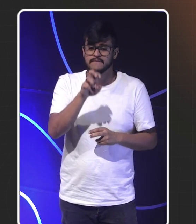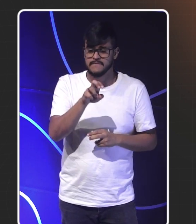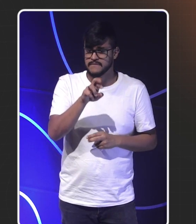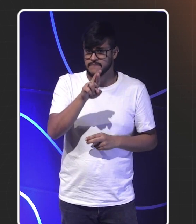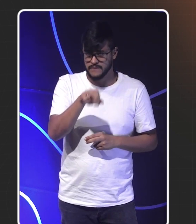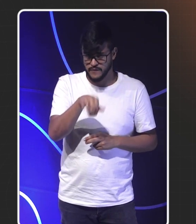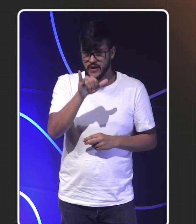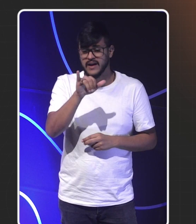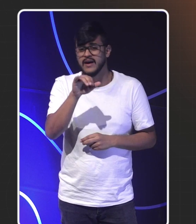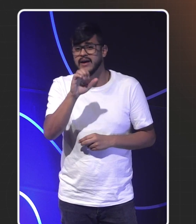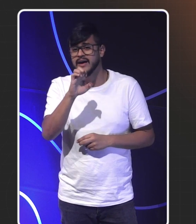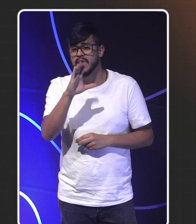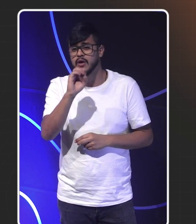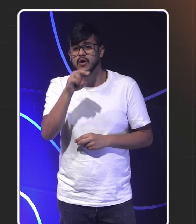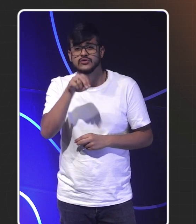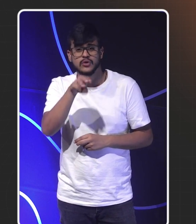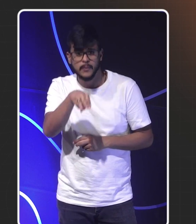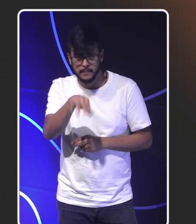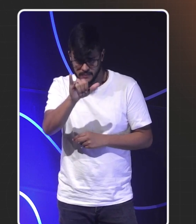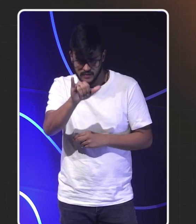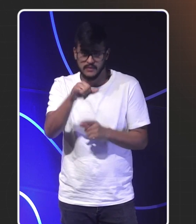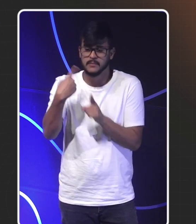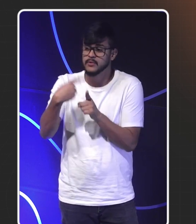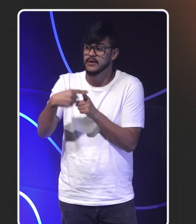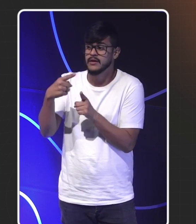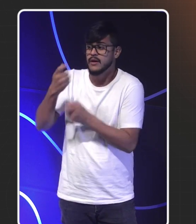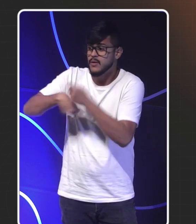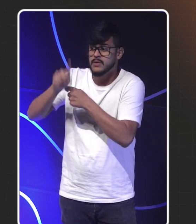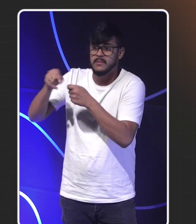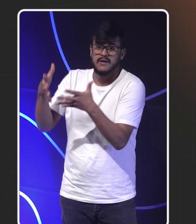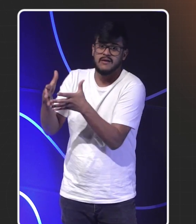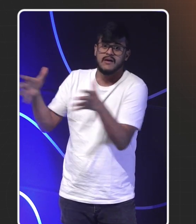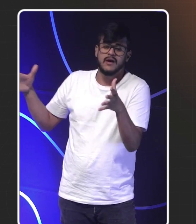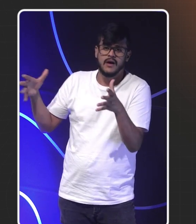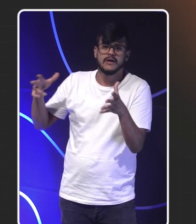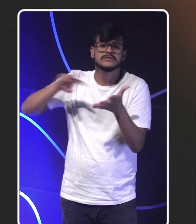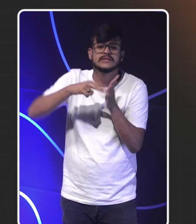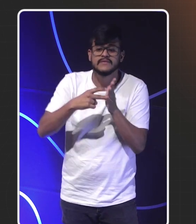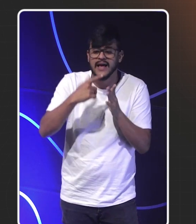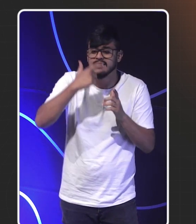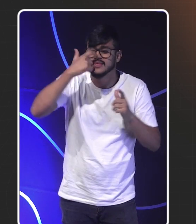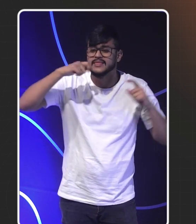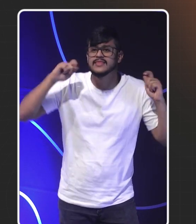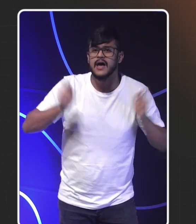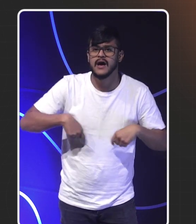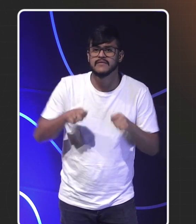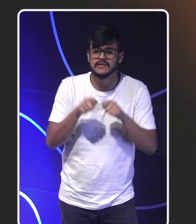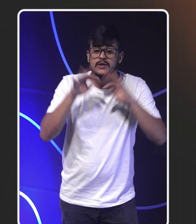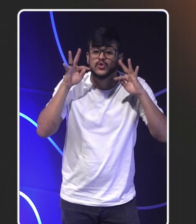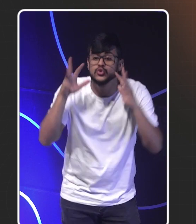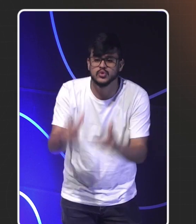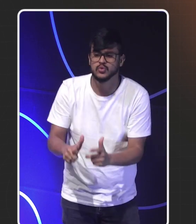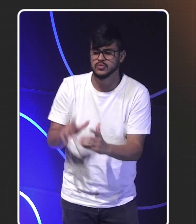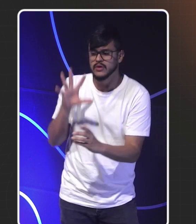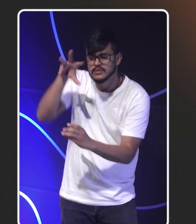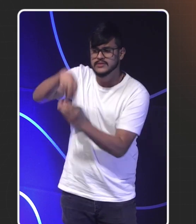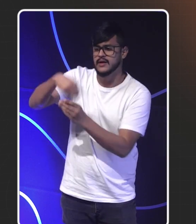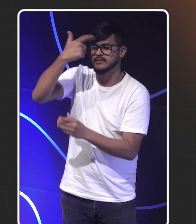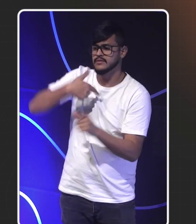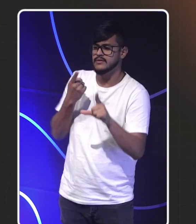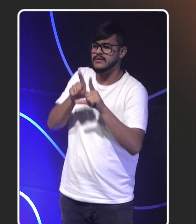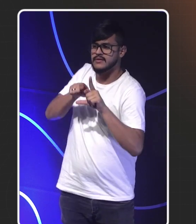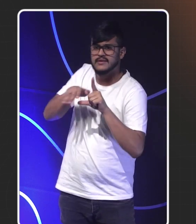é muito grande, não é só o hashtag publi, mas a Creator Economy é tudo que você pode fazer em torno de ganhar dinheiro nessa economia do criador de